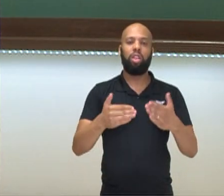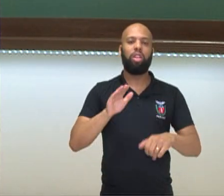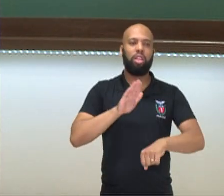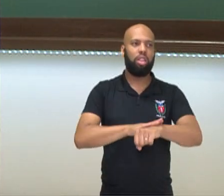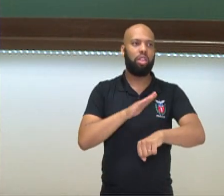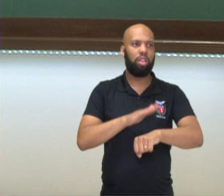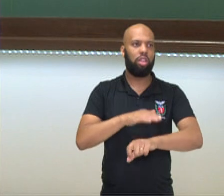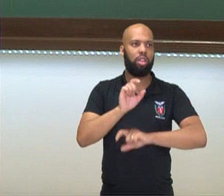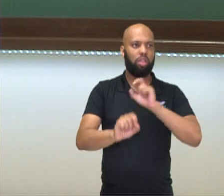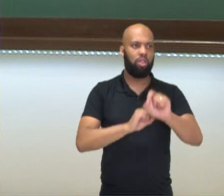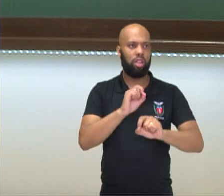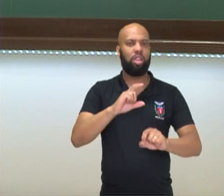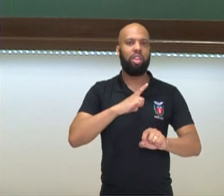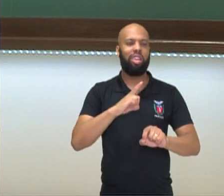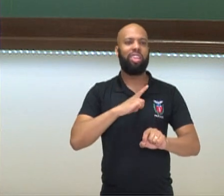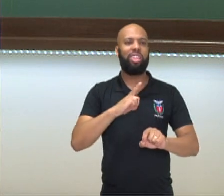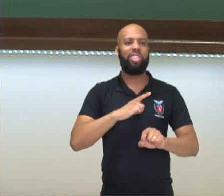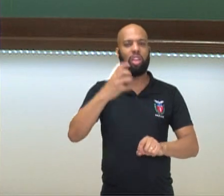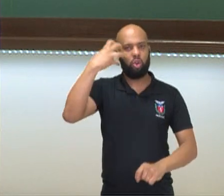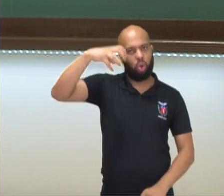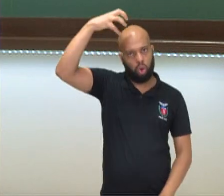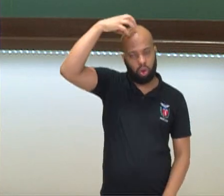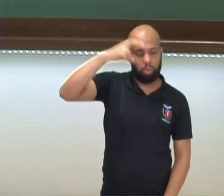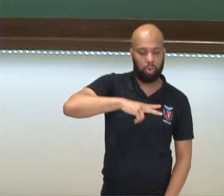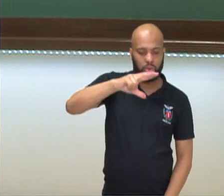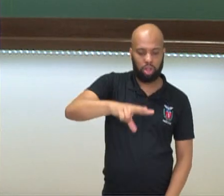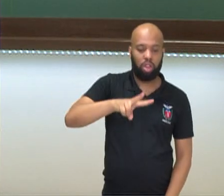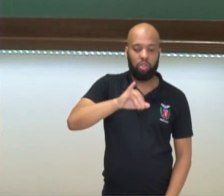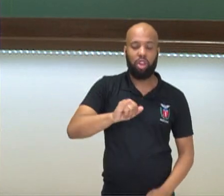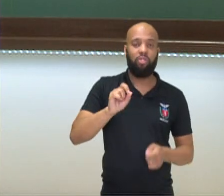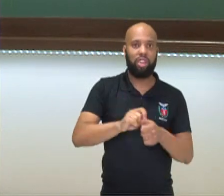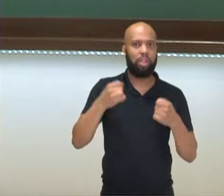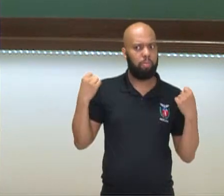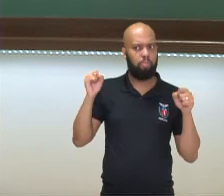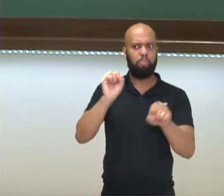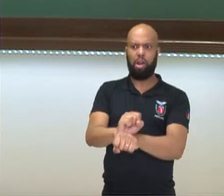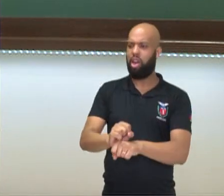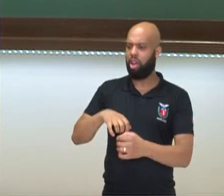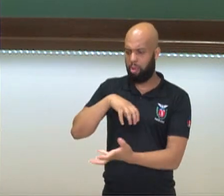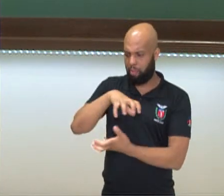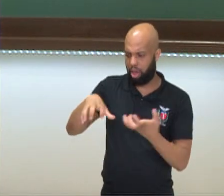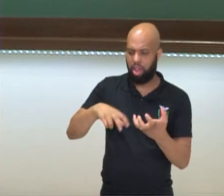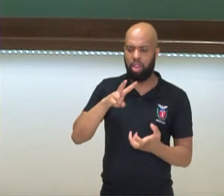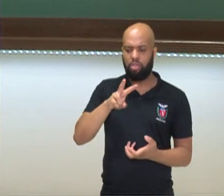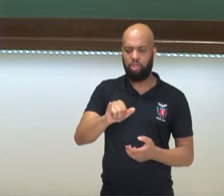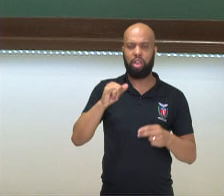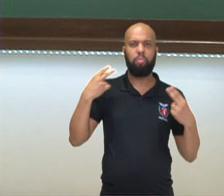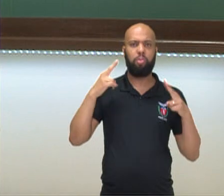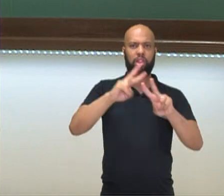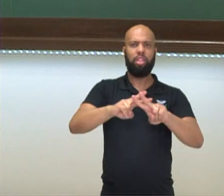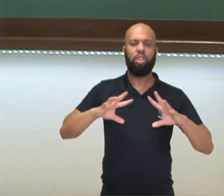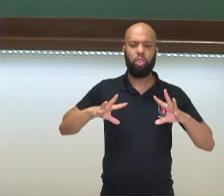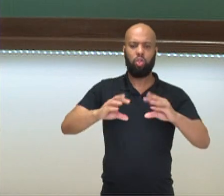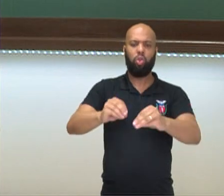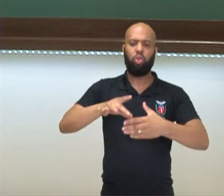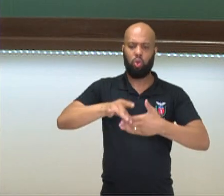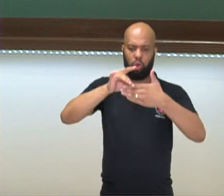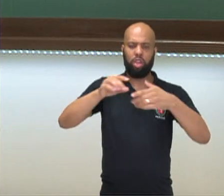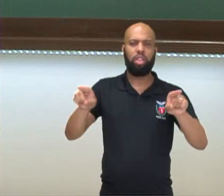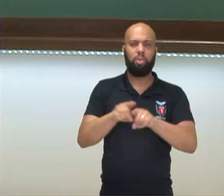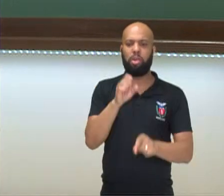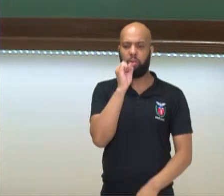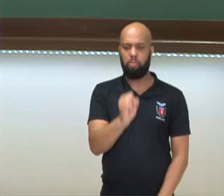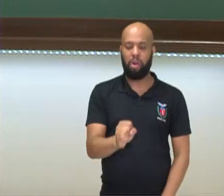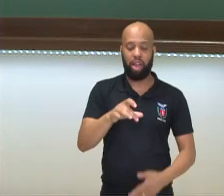momento, a coroa portuguesa ela vai impedir essa rebelião, vai acabar prendendo todos os líderes, matando